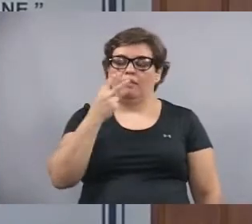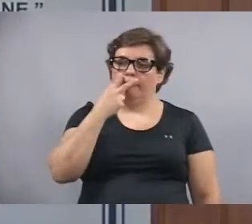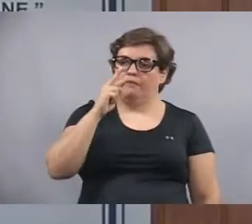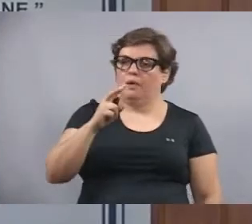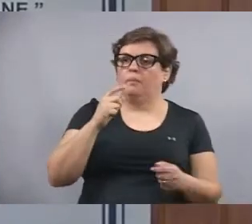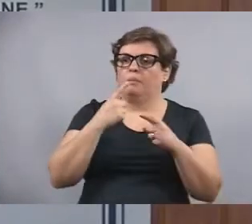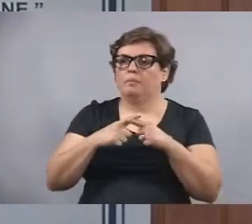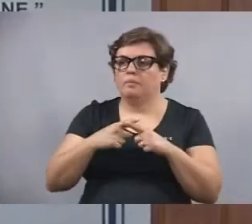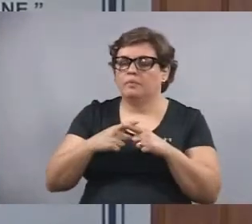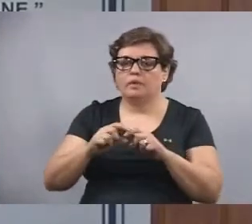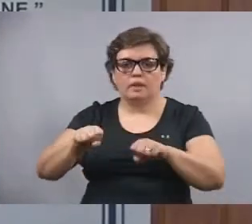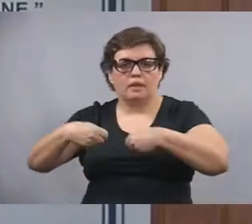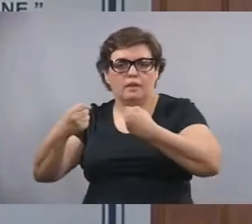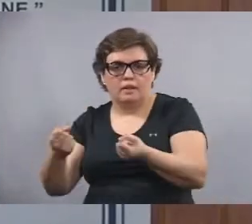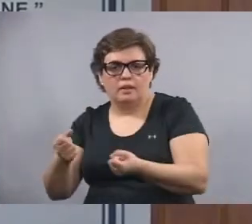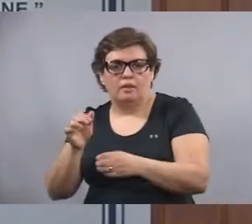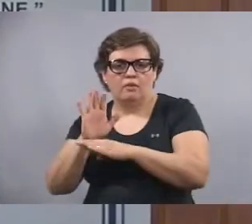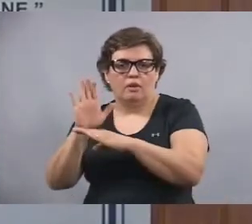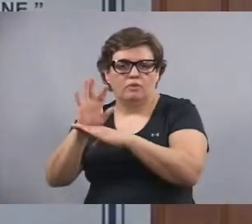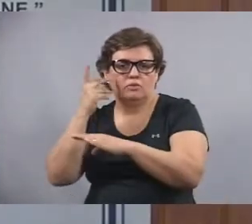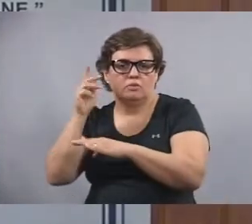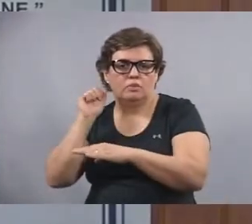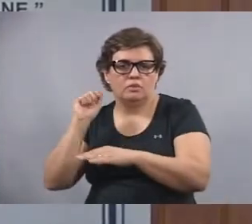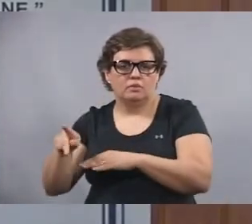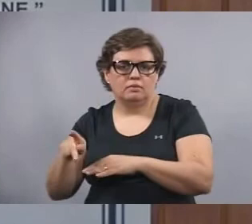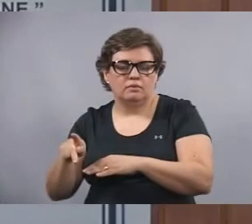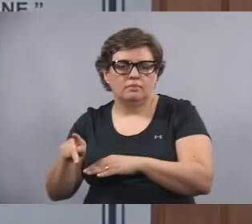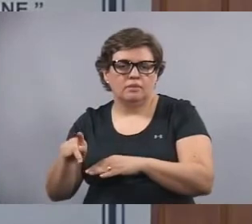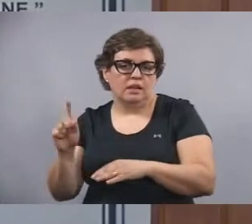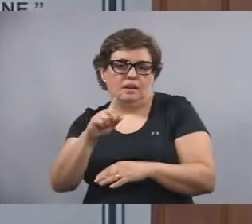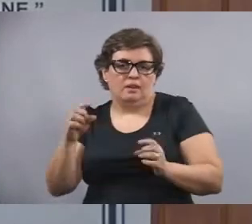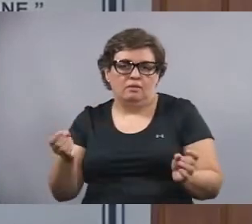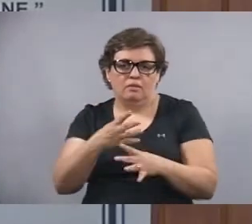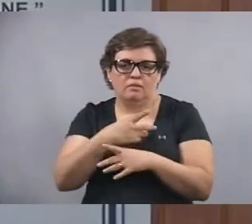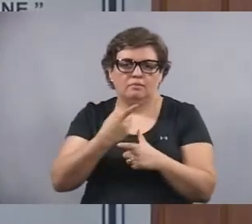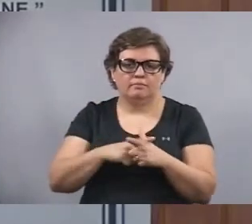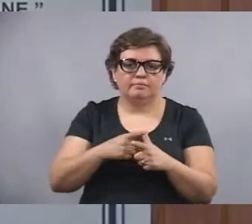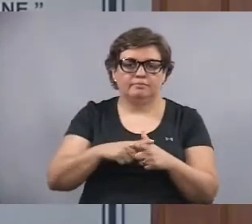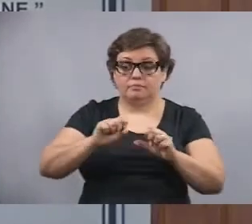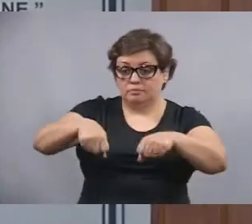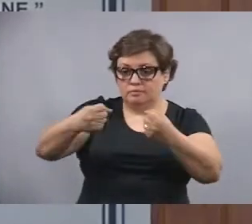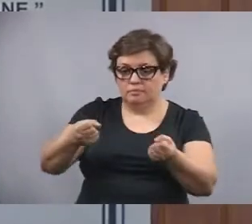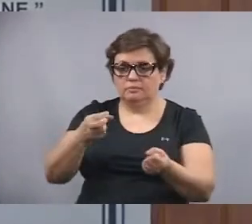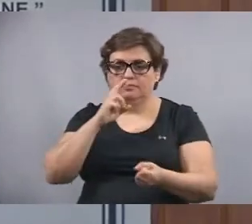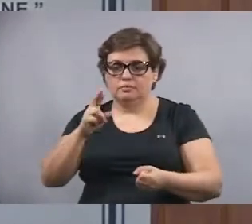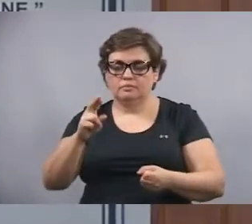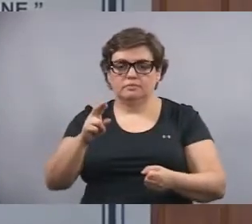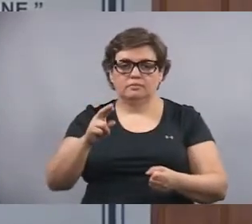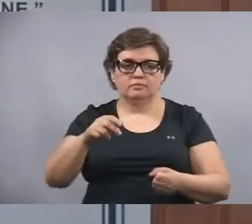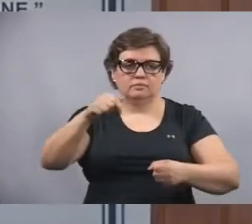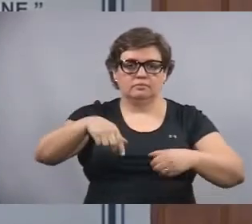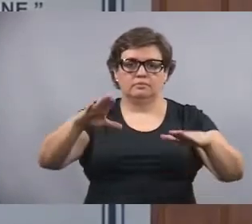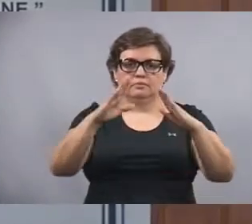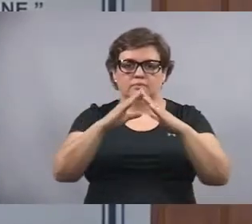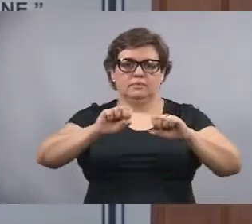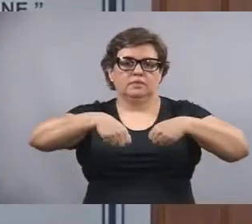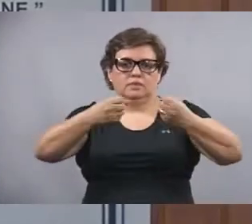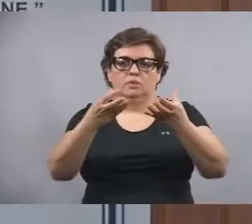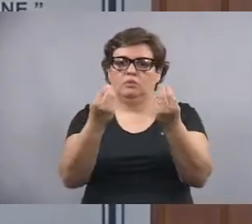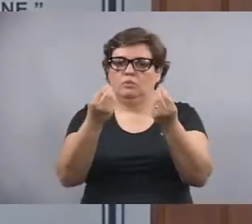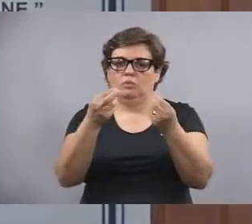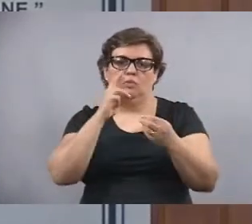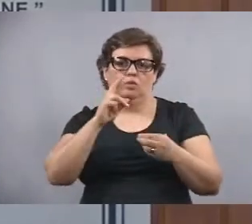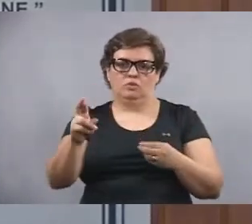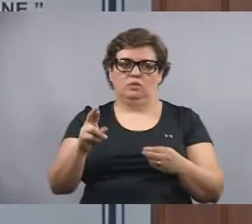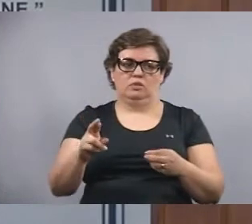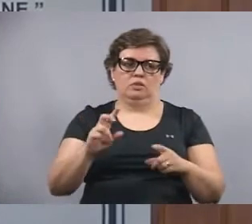vez de empenhar esforço em resolver o problema, dar uma solução. Essa casa deu um monte de solução.